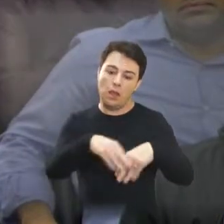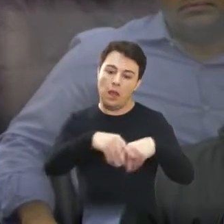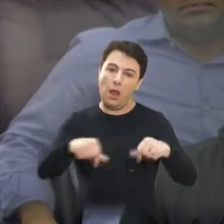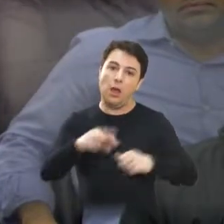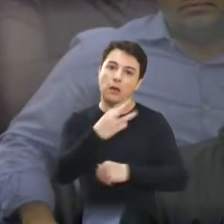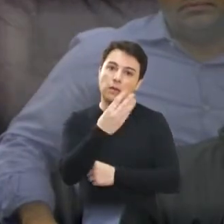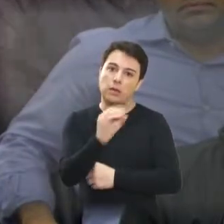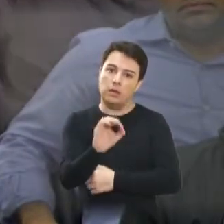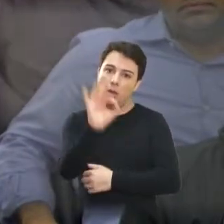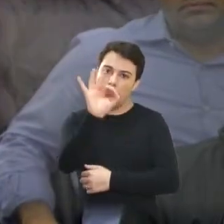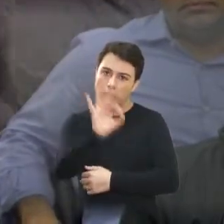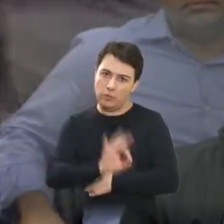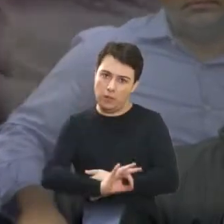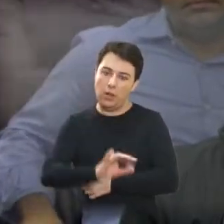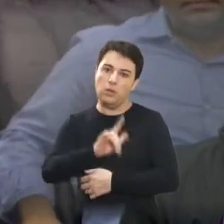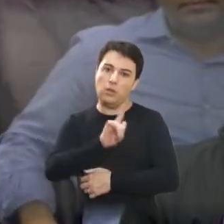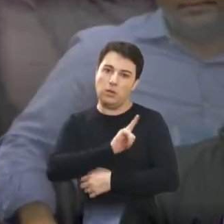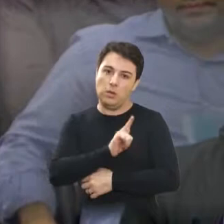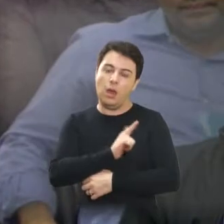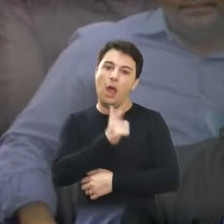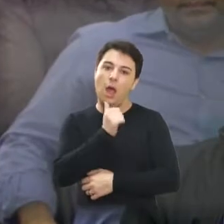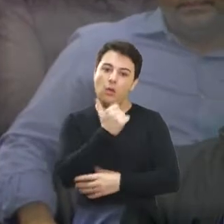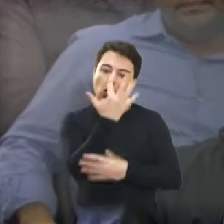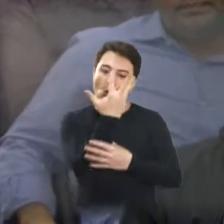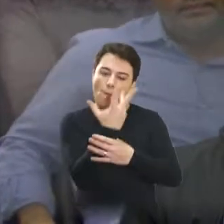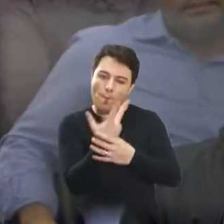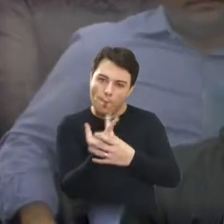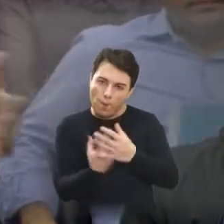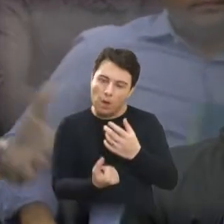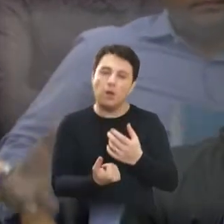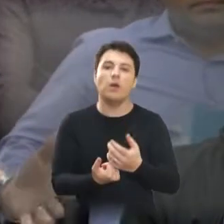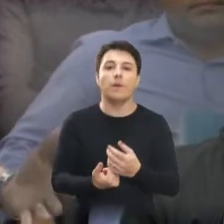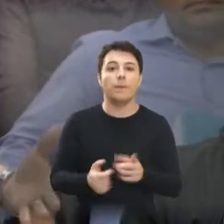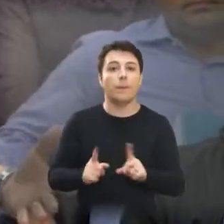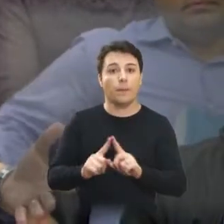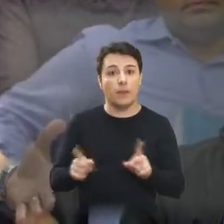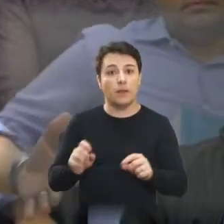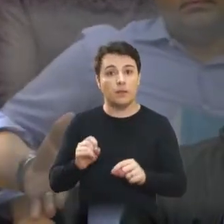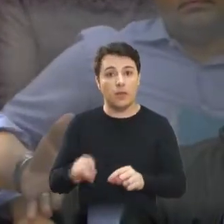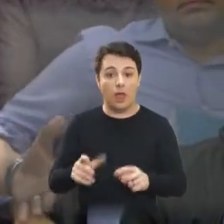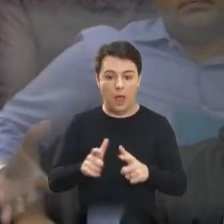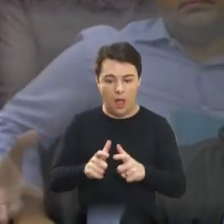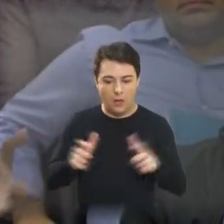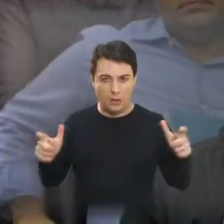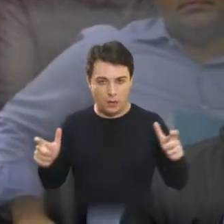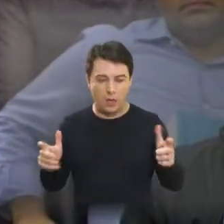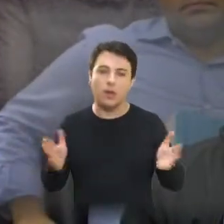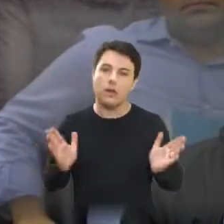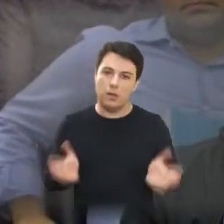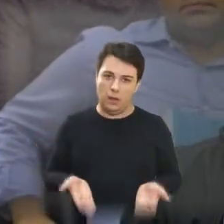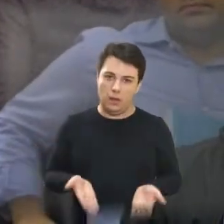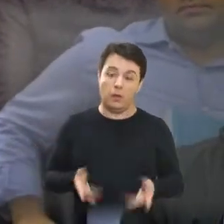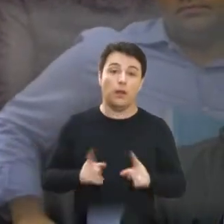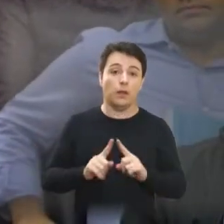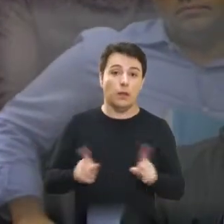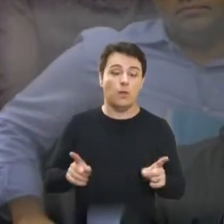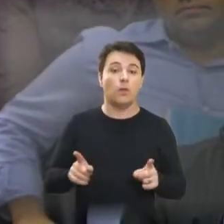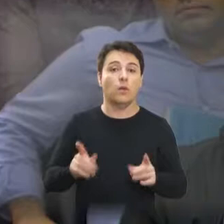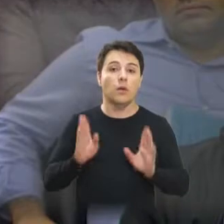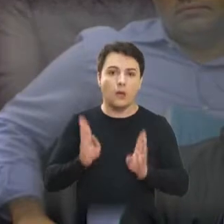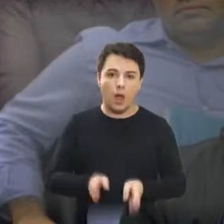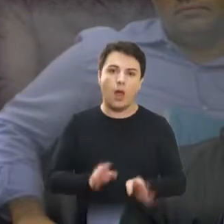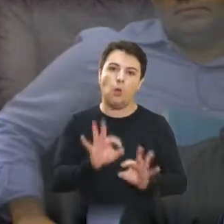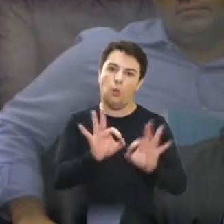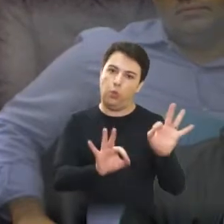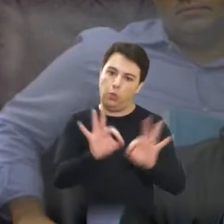terreno que garante uma segurança de infiltração de água no solo. Estamos aumentando o CIECO. Né? Então, a gente está fazendo,